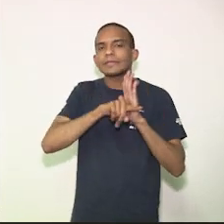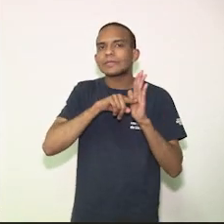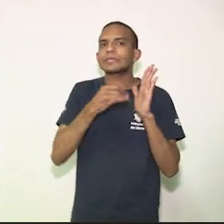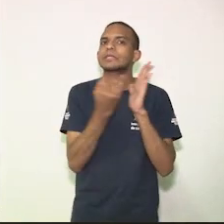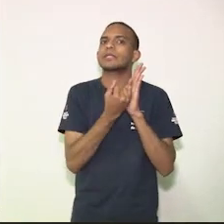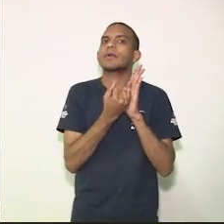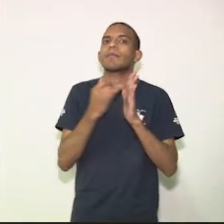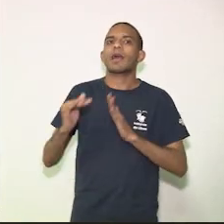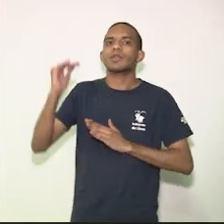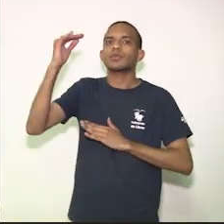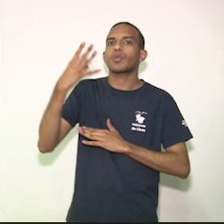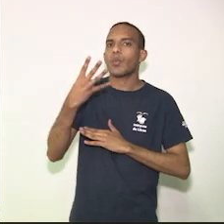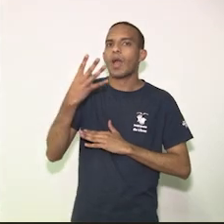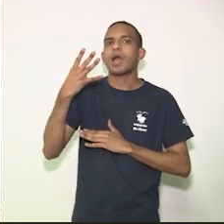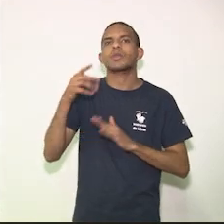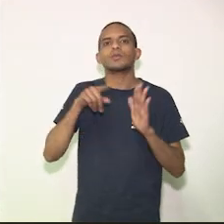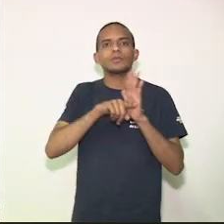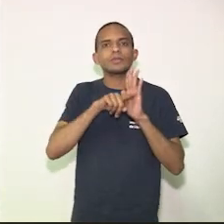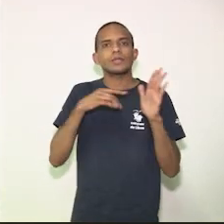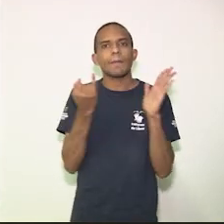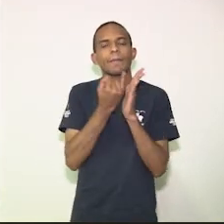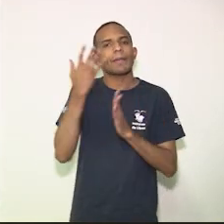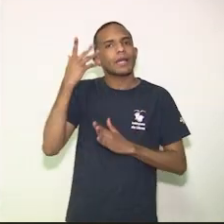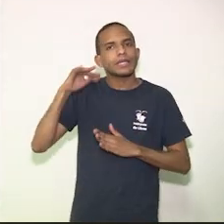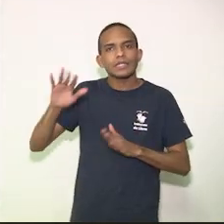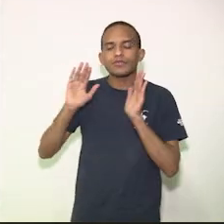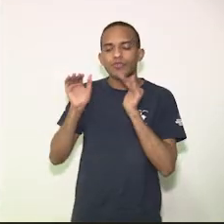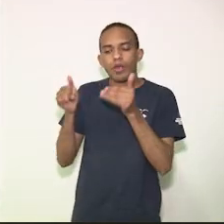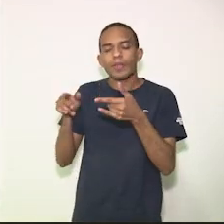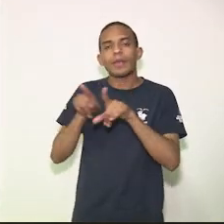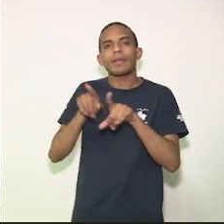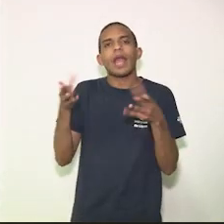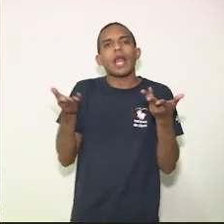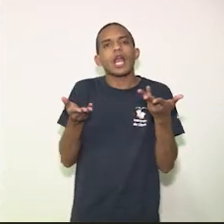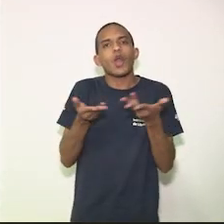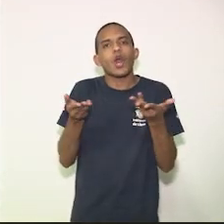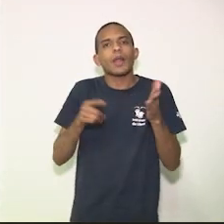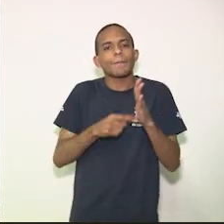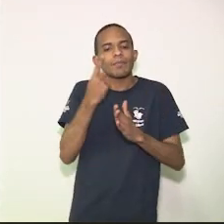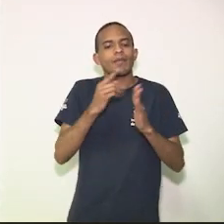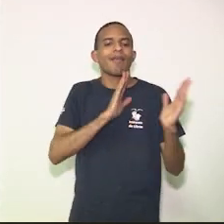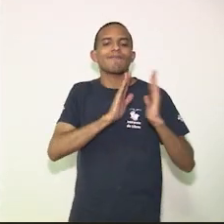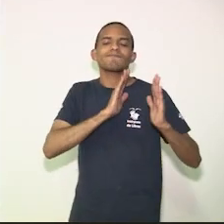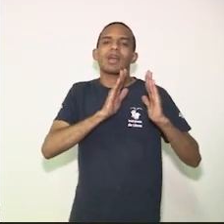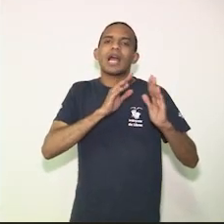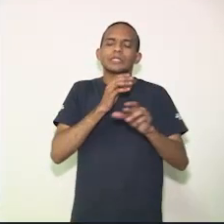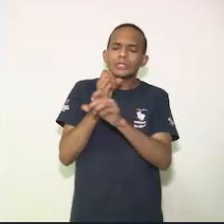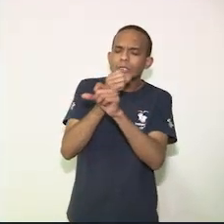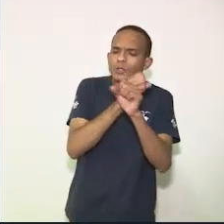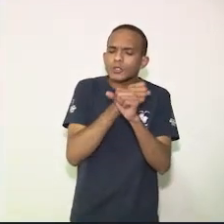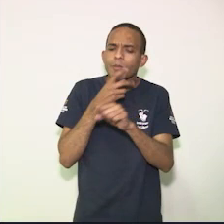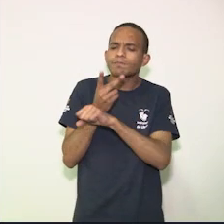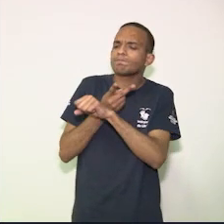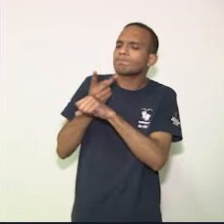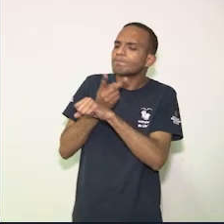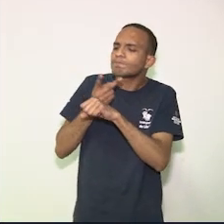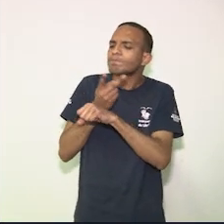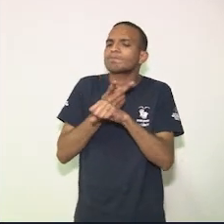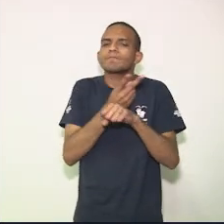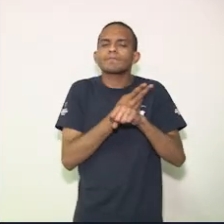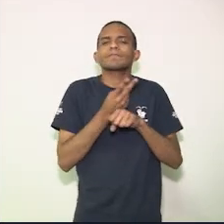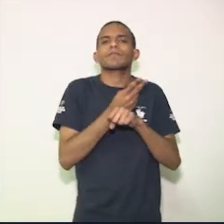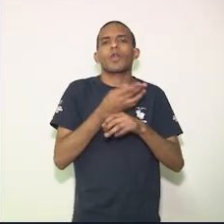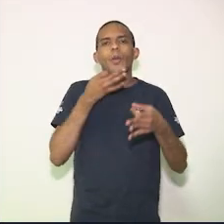4 inquéritos para crianças, e agora também, essa primeira fase do censo, as considerações